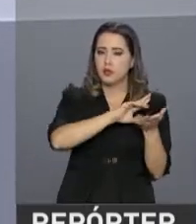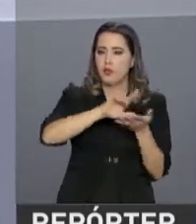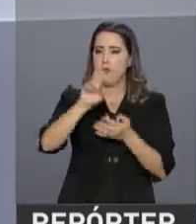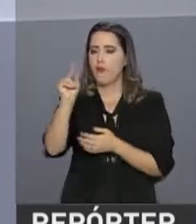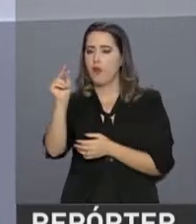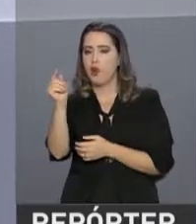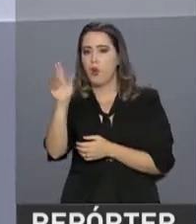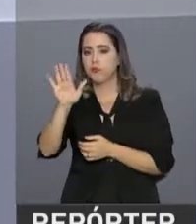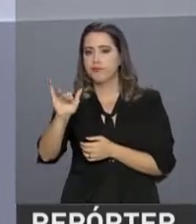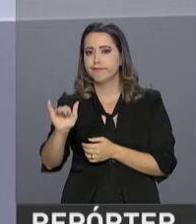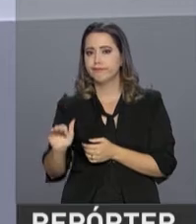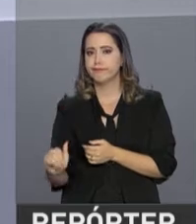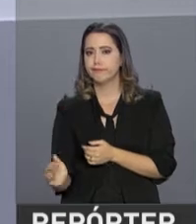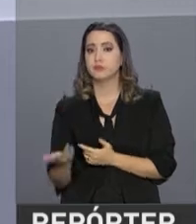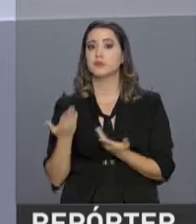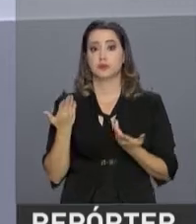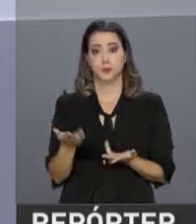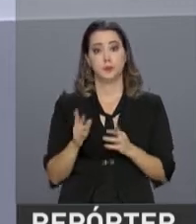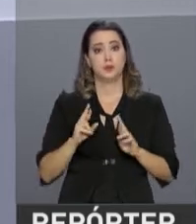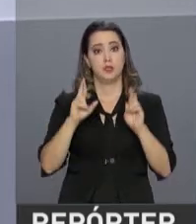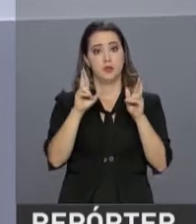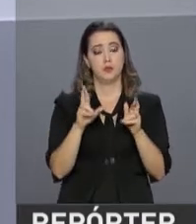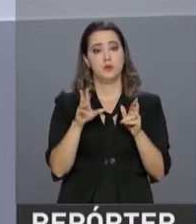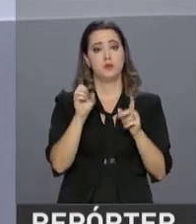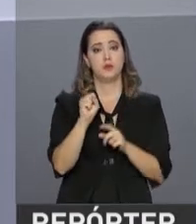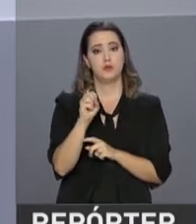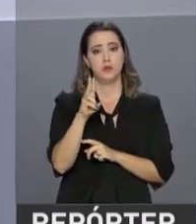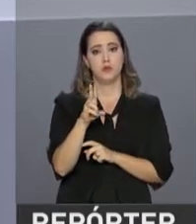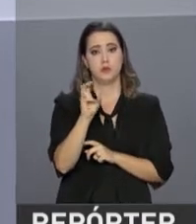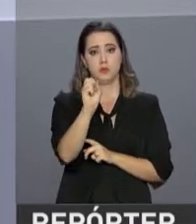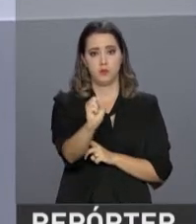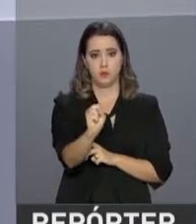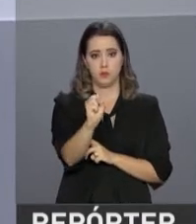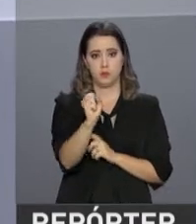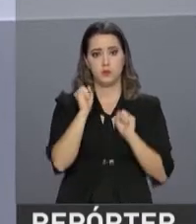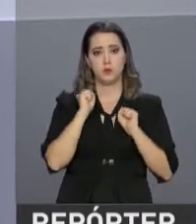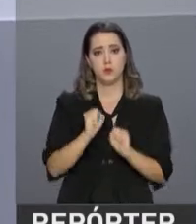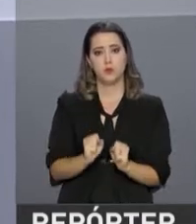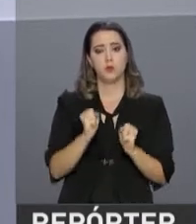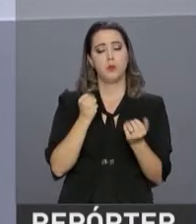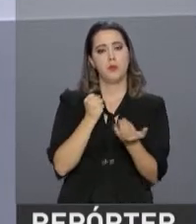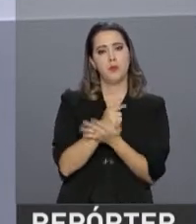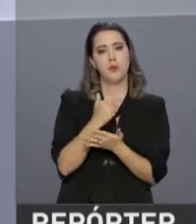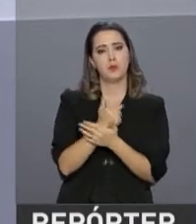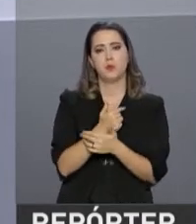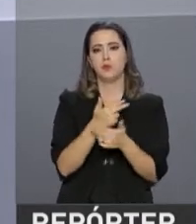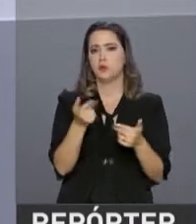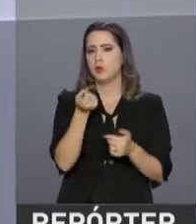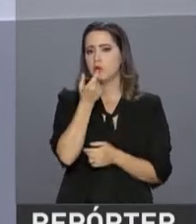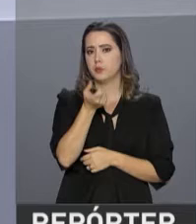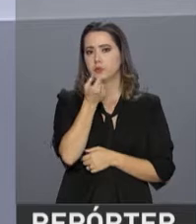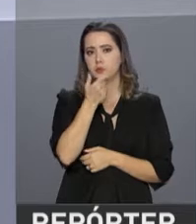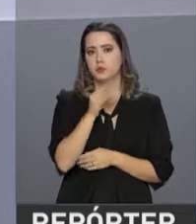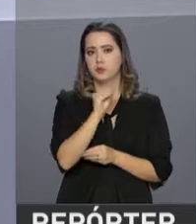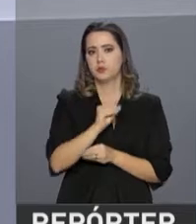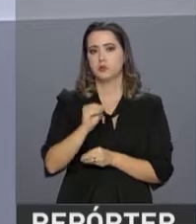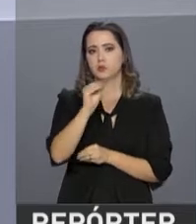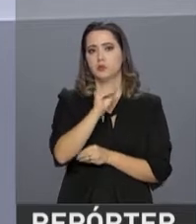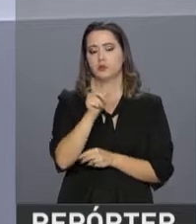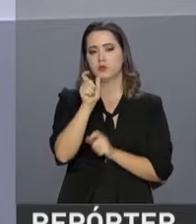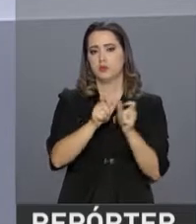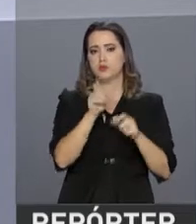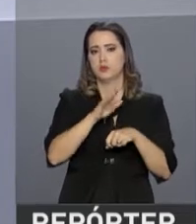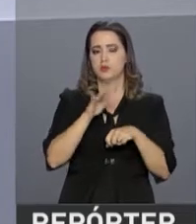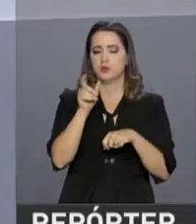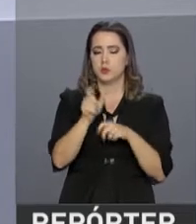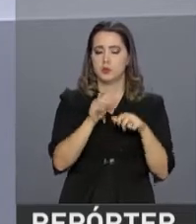do medicamento deve cair. A expectativa é de que o Sistema Único de Saúde, o SUS, possa comprar mais unidades